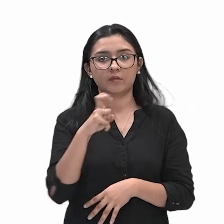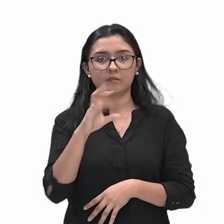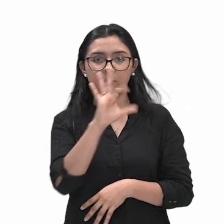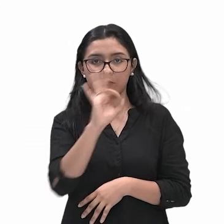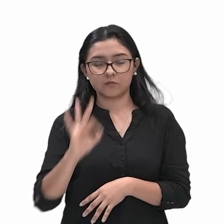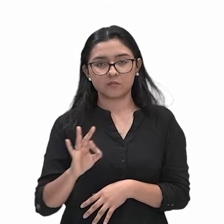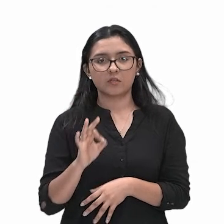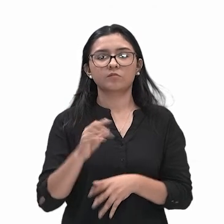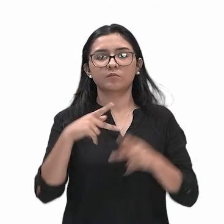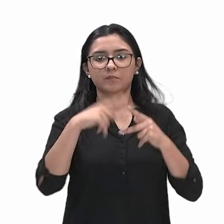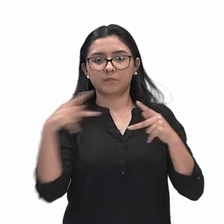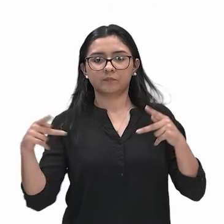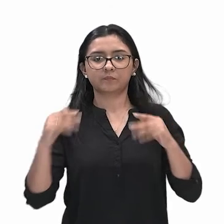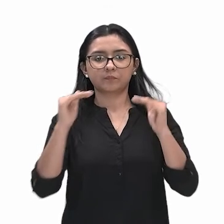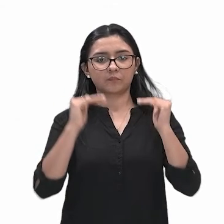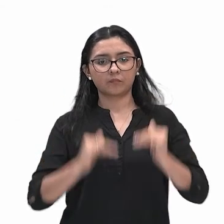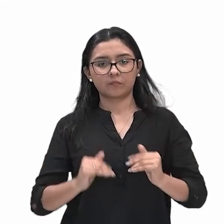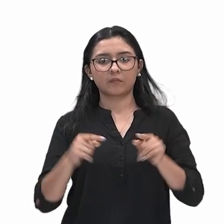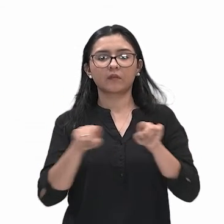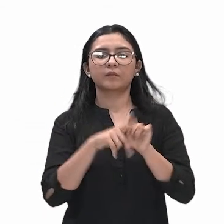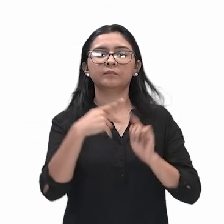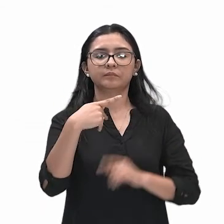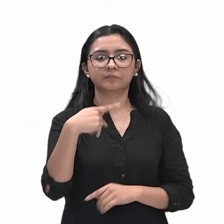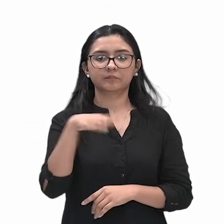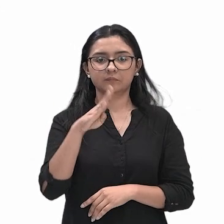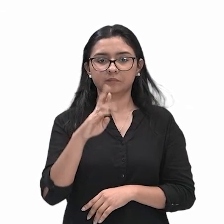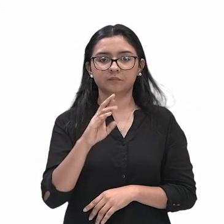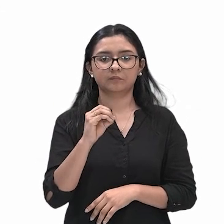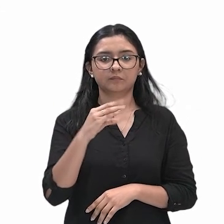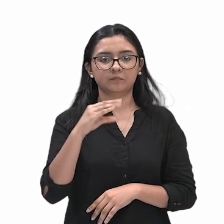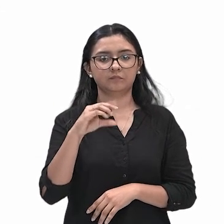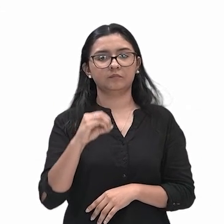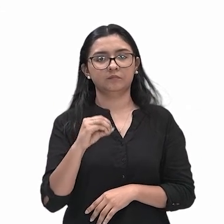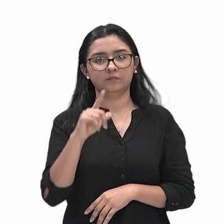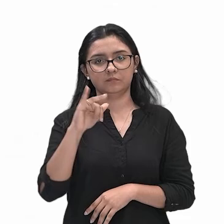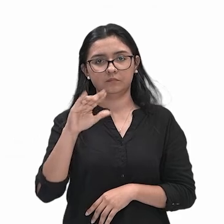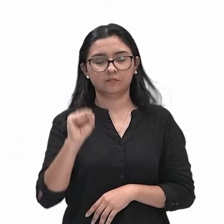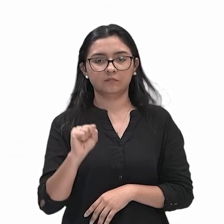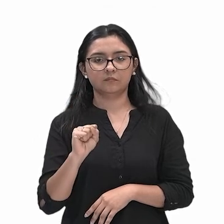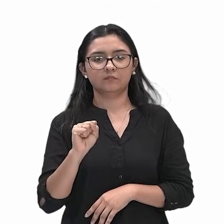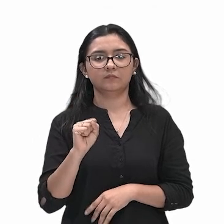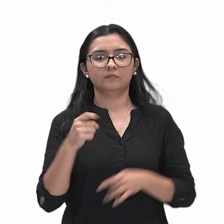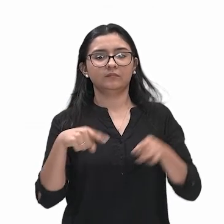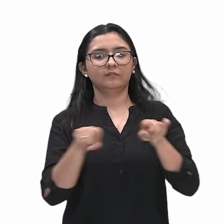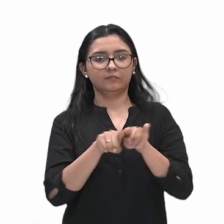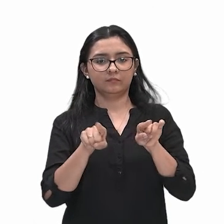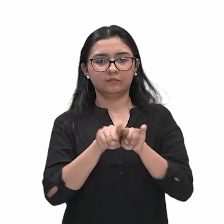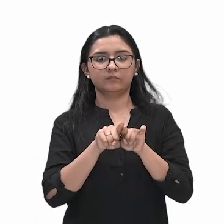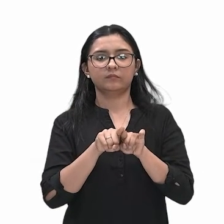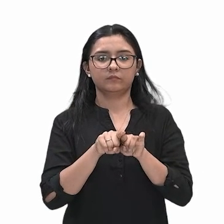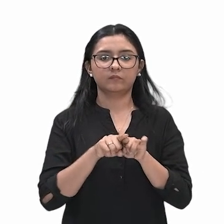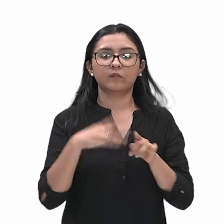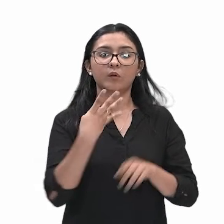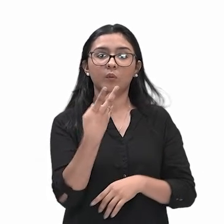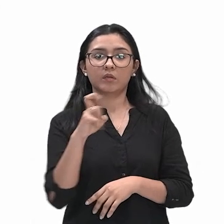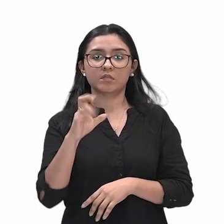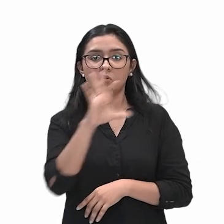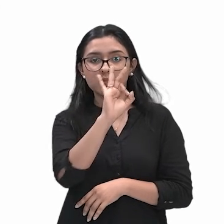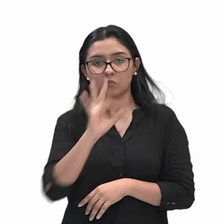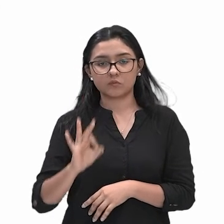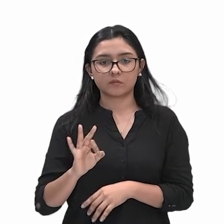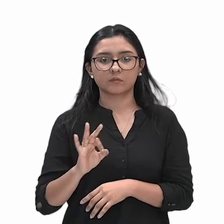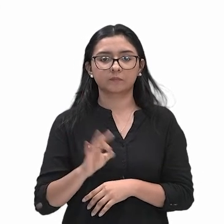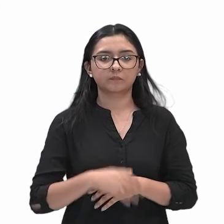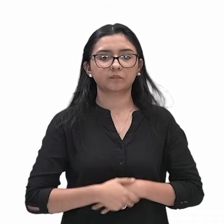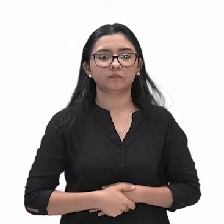proteína e o brócolis também com 45%. Couve-folha, opa, a professora errou, né? Couve-folha no segundo,